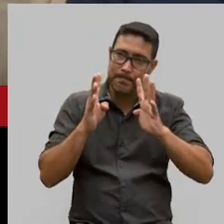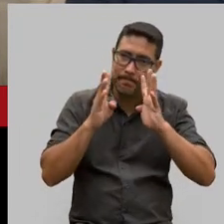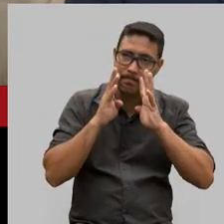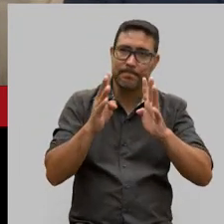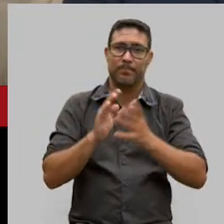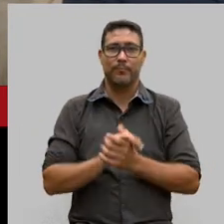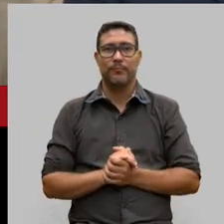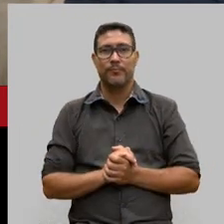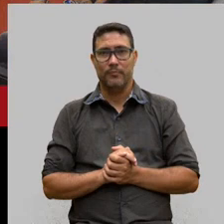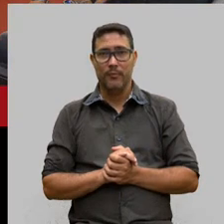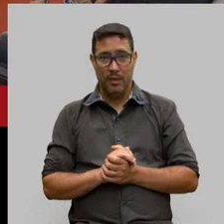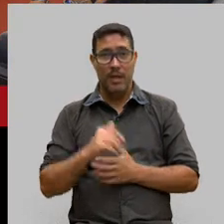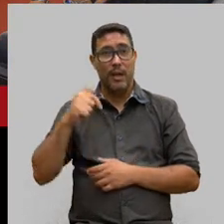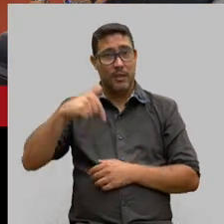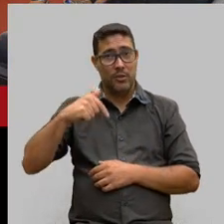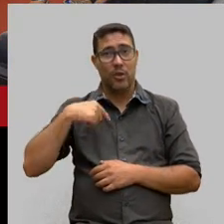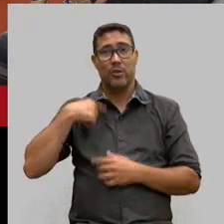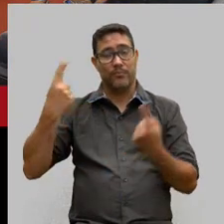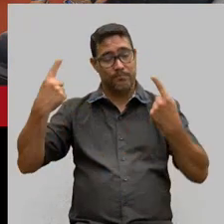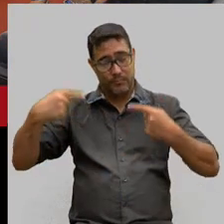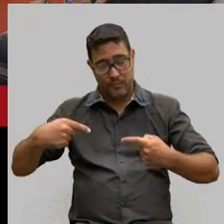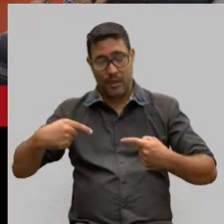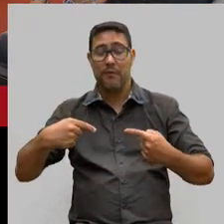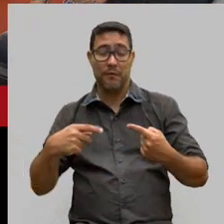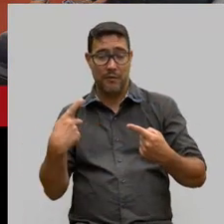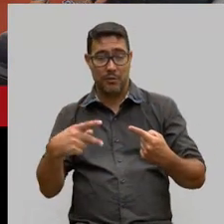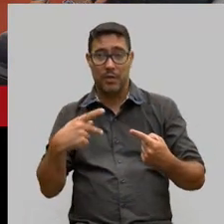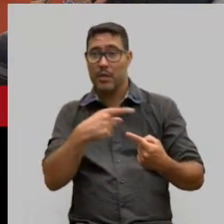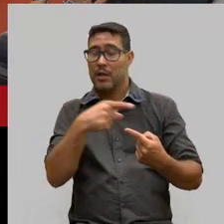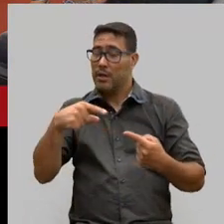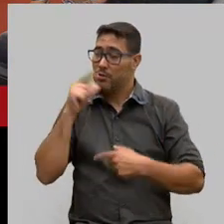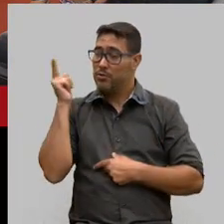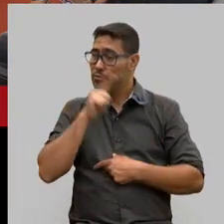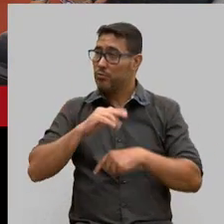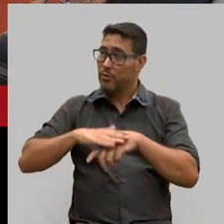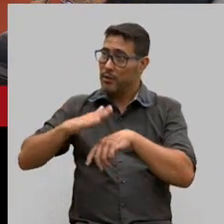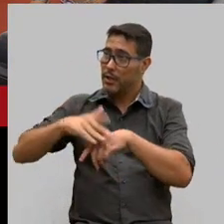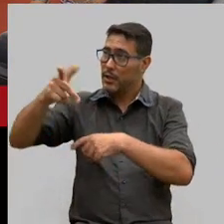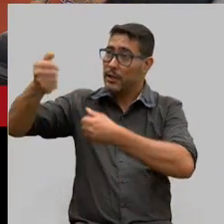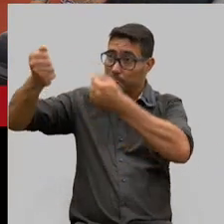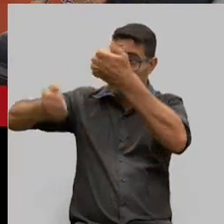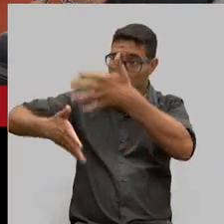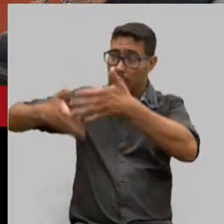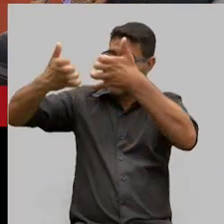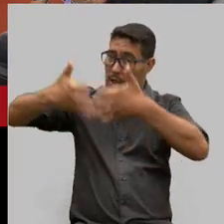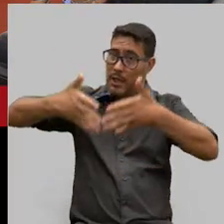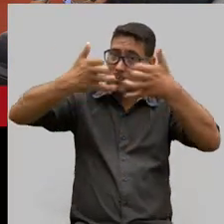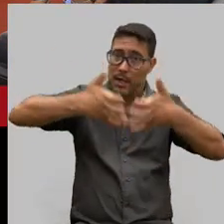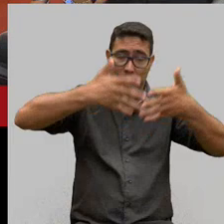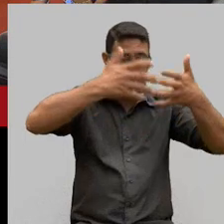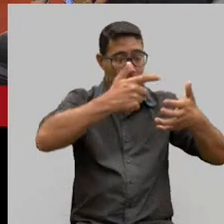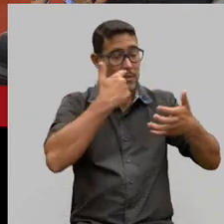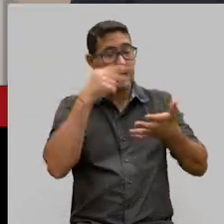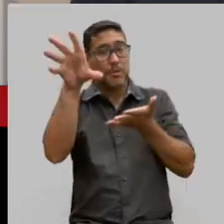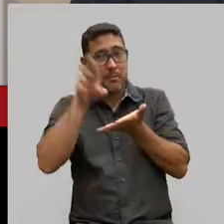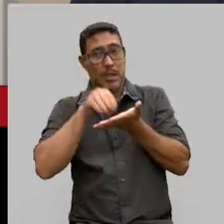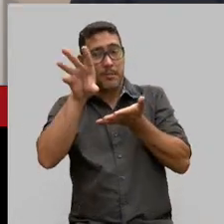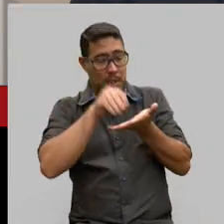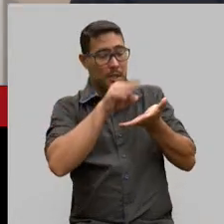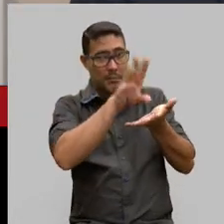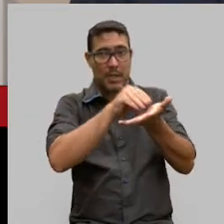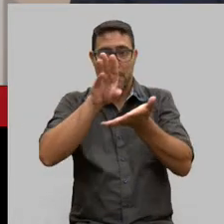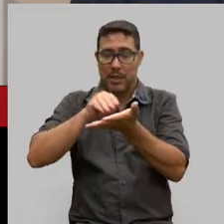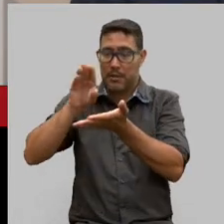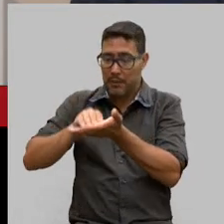Clara a gente fazer uma audiência para poder ouvir dentro dessas escutas a gente vai construindo a política pública vai fazendo o controle social vai ampliando a